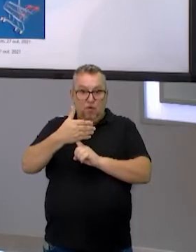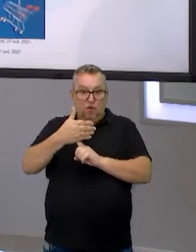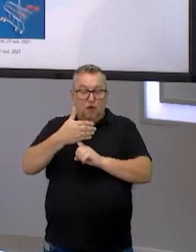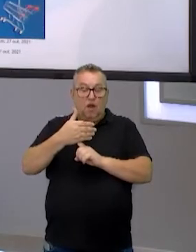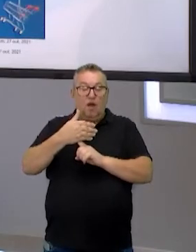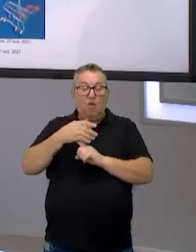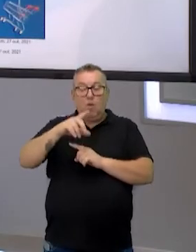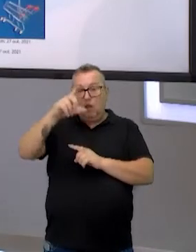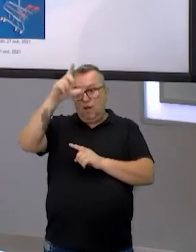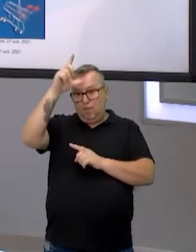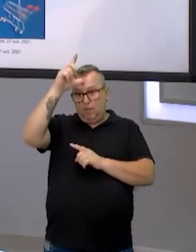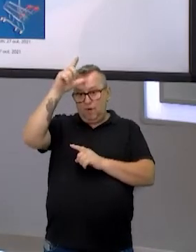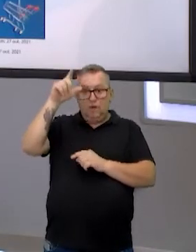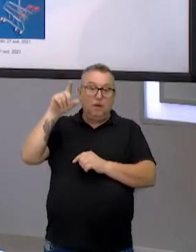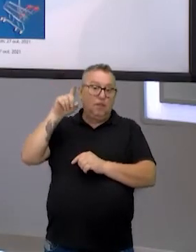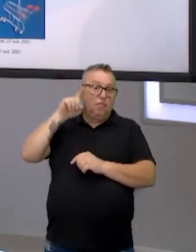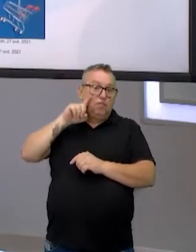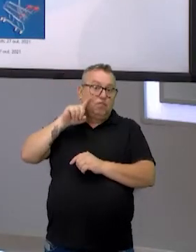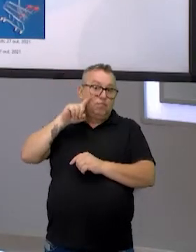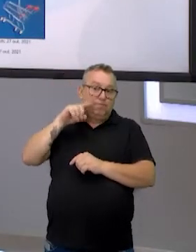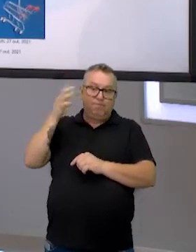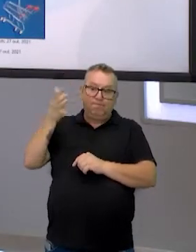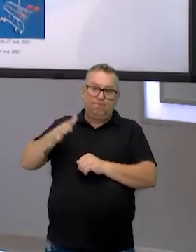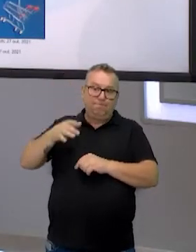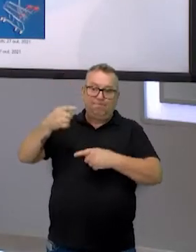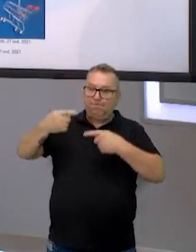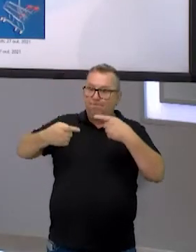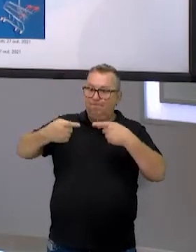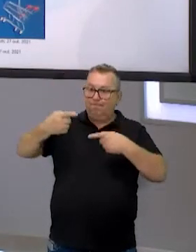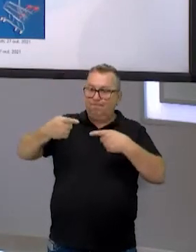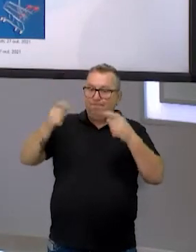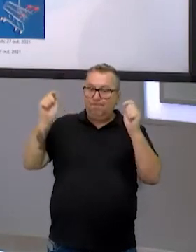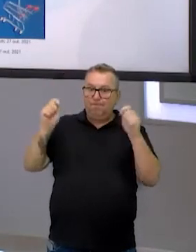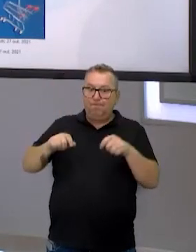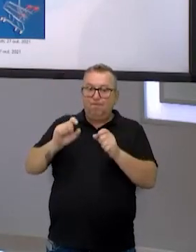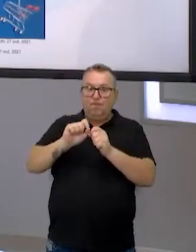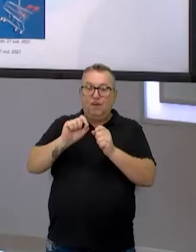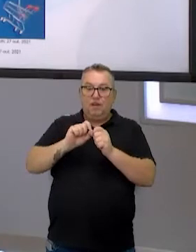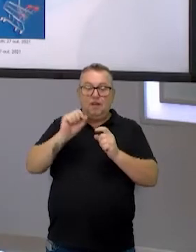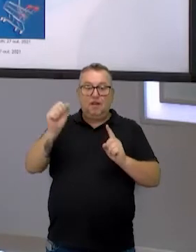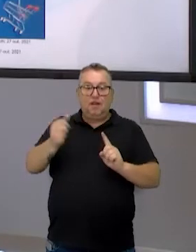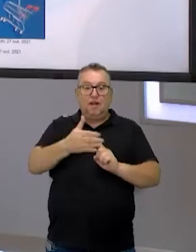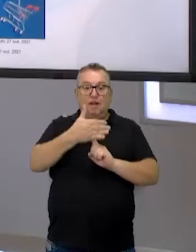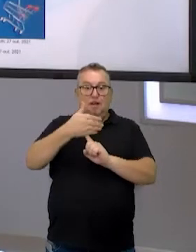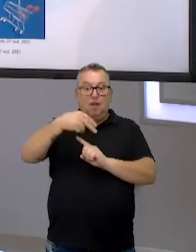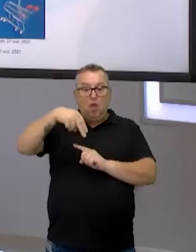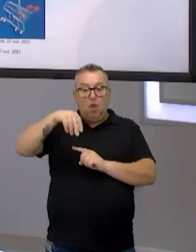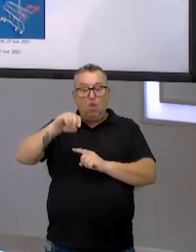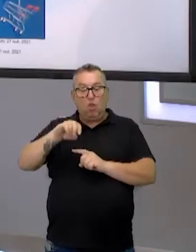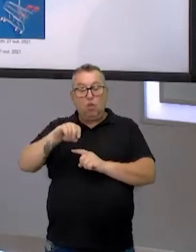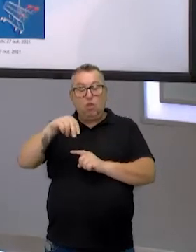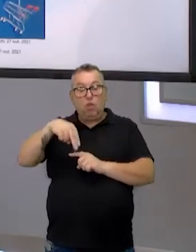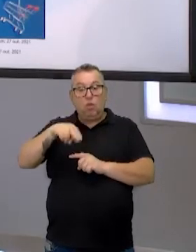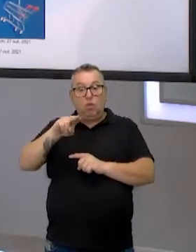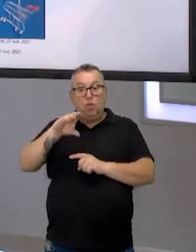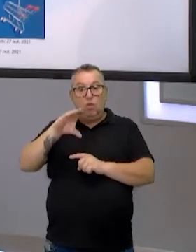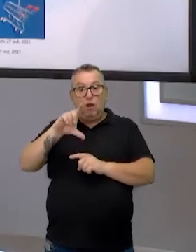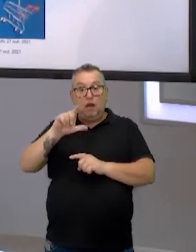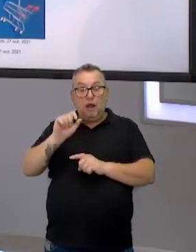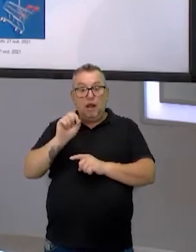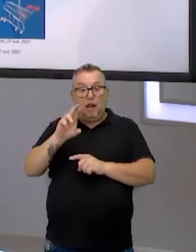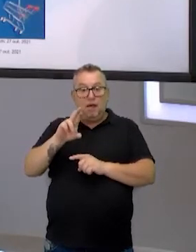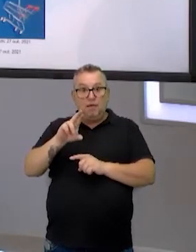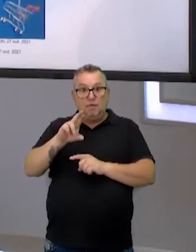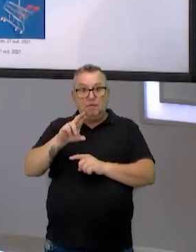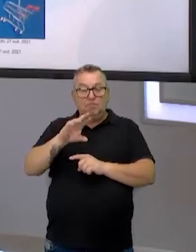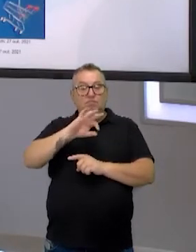os Estados Unidos não queriam um concorrente capaz de desenvolver tecnologia nuclear na área militar. Fica